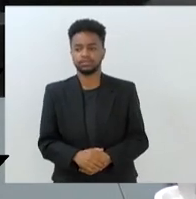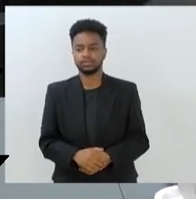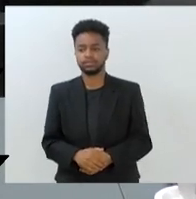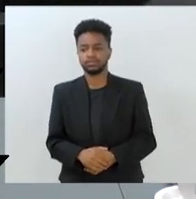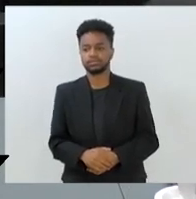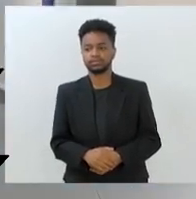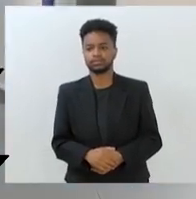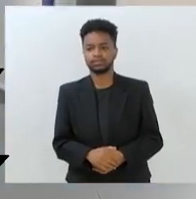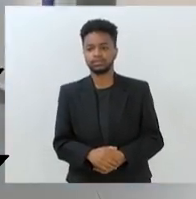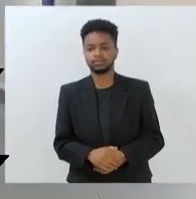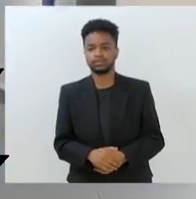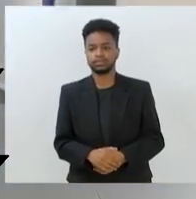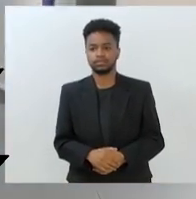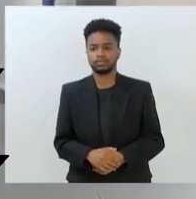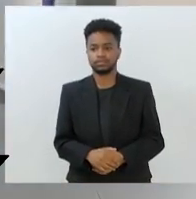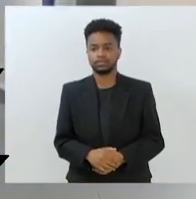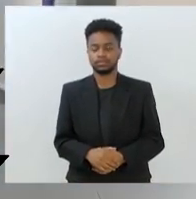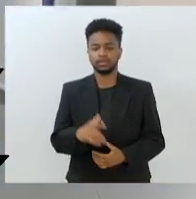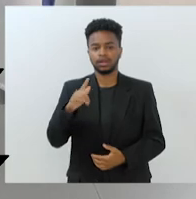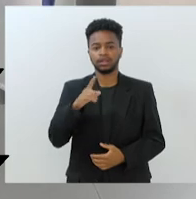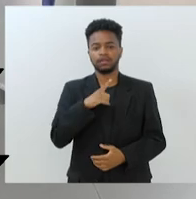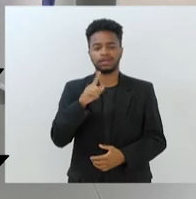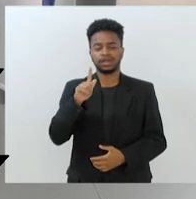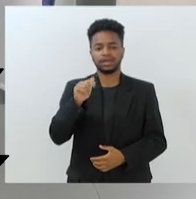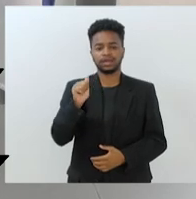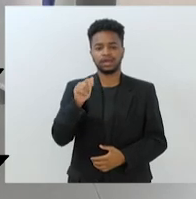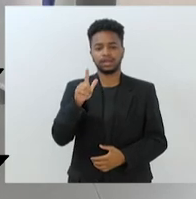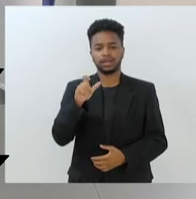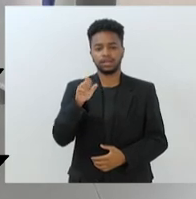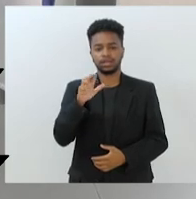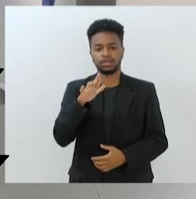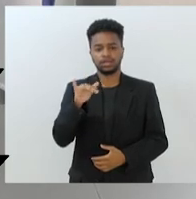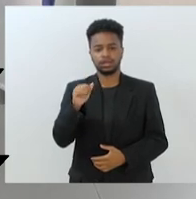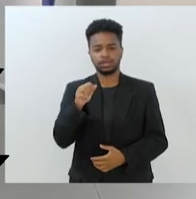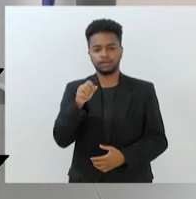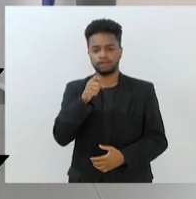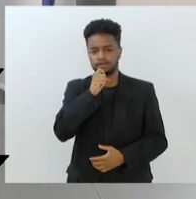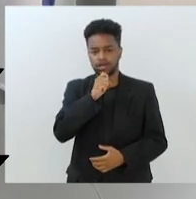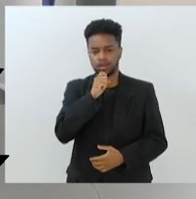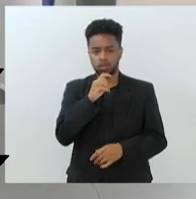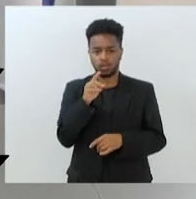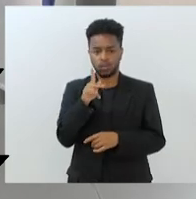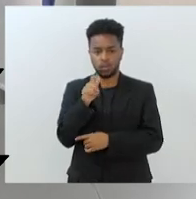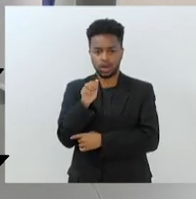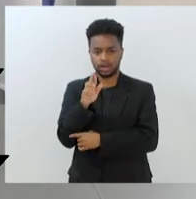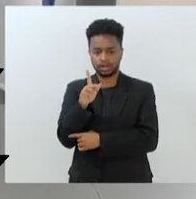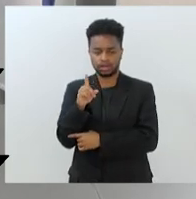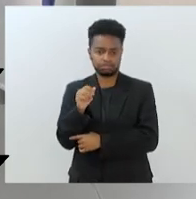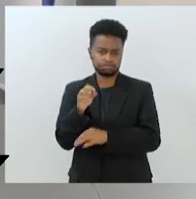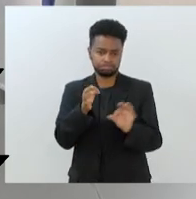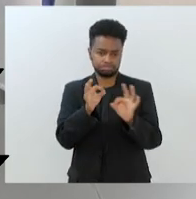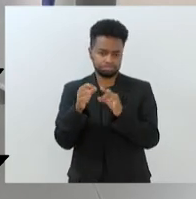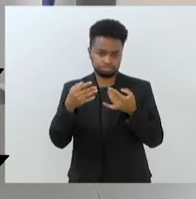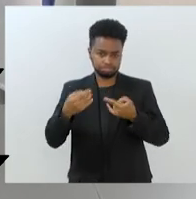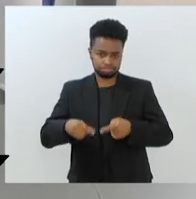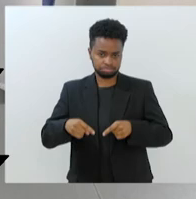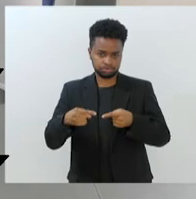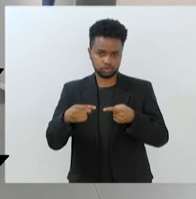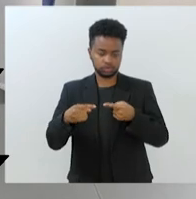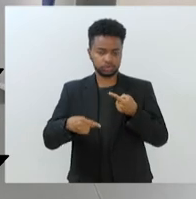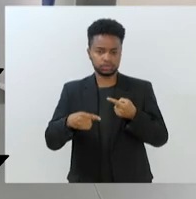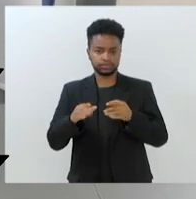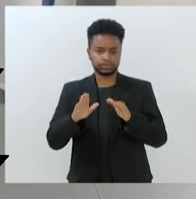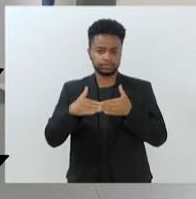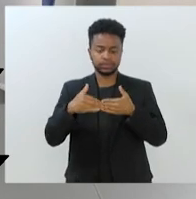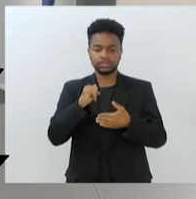O último foi da velha Galeria da Velha Guarda. Não havendo quem queira discutir, encerrada a discussão, em votação, senhores que aprovam,